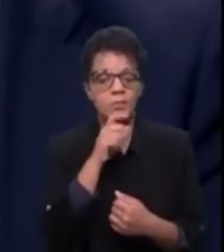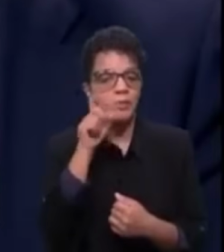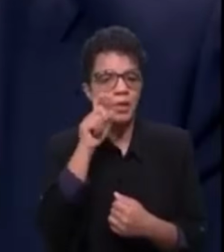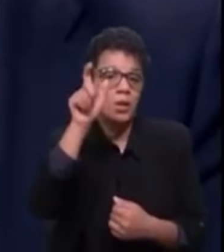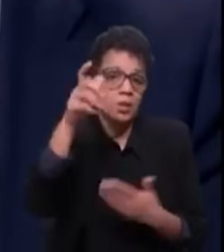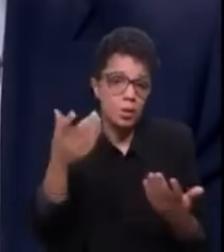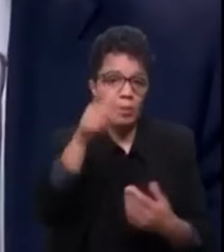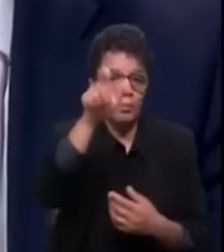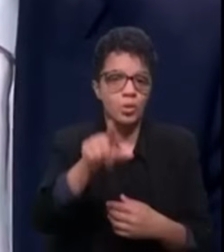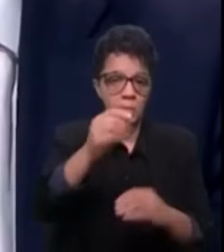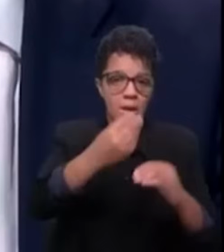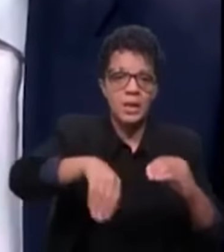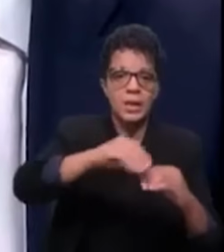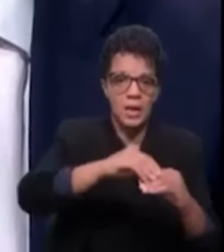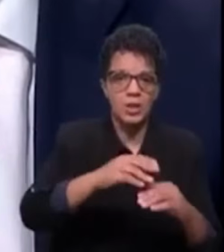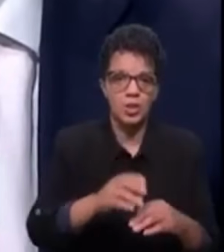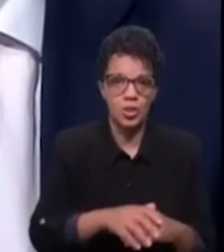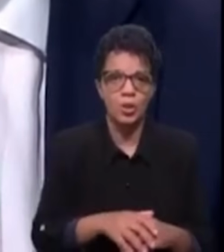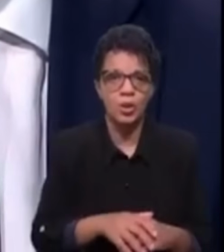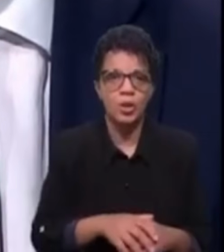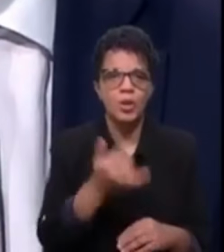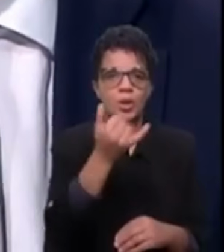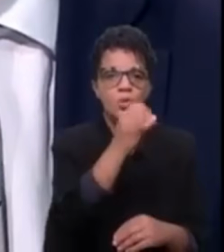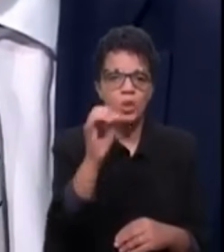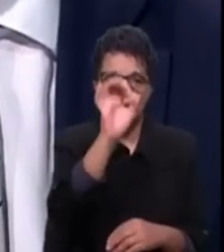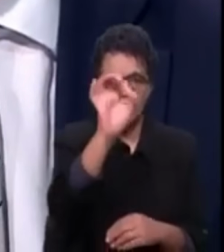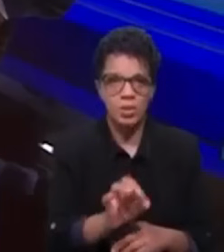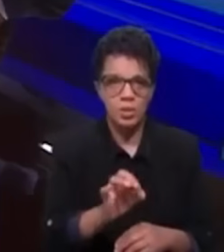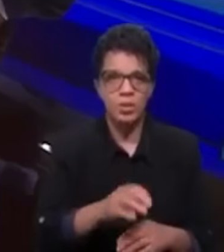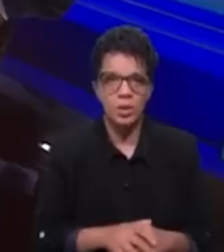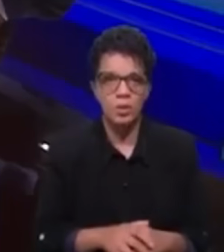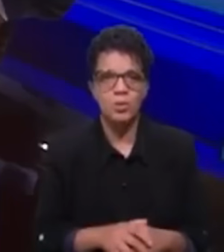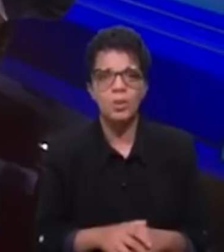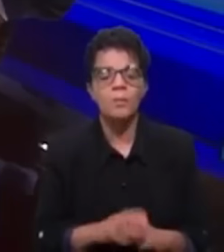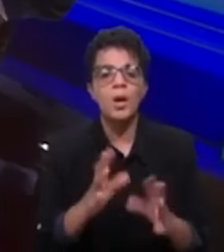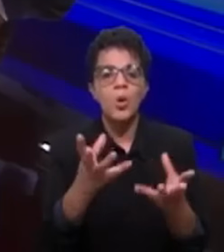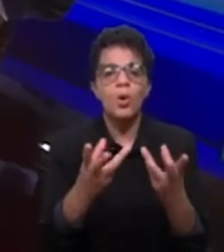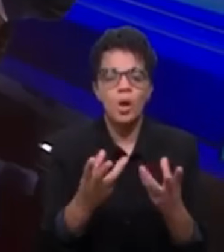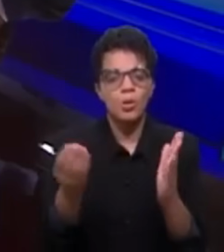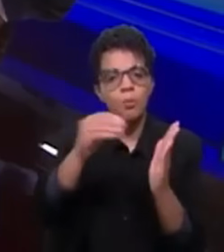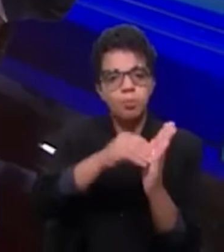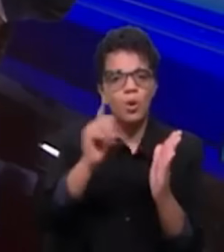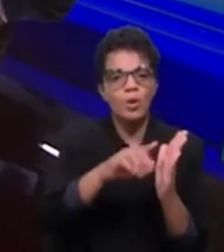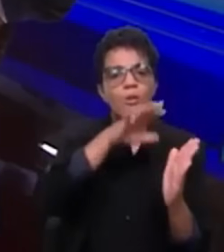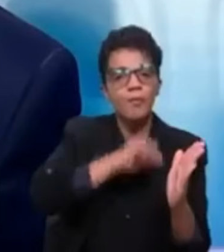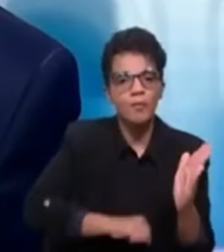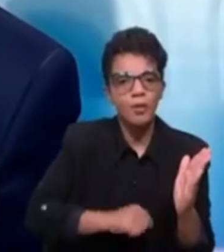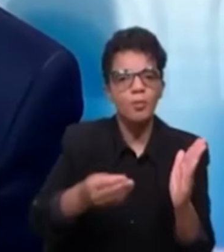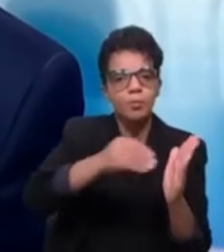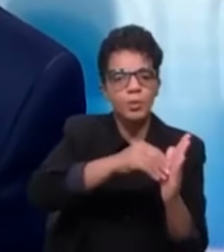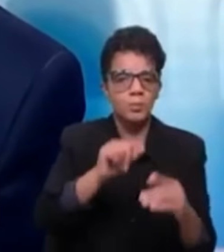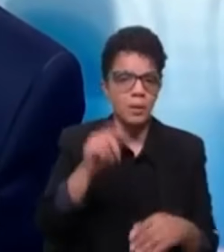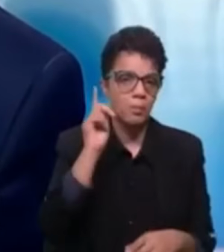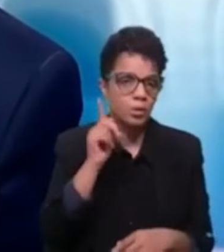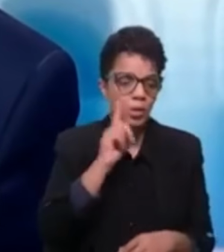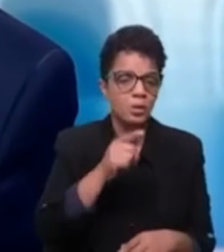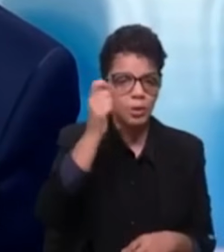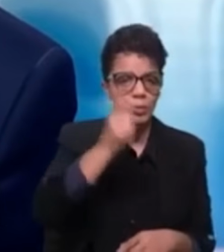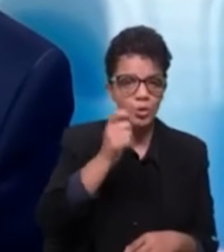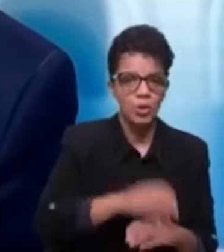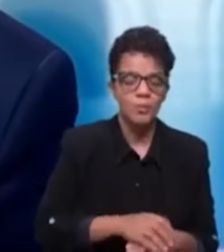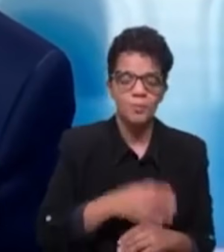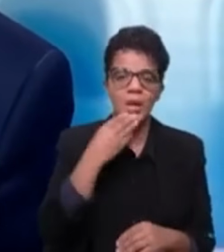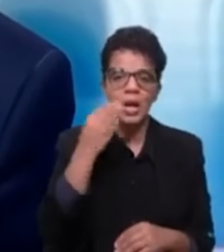também tem esse acréscimo seria de 200 no Val não rendimento de um filho porque é uma questão importante para os os